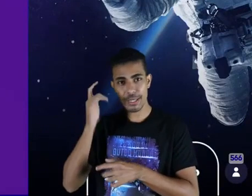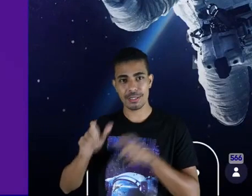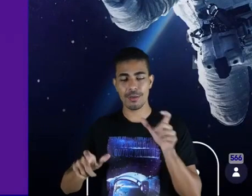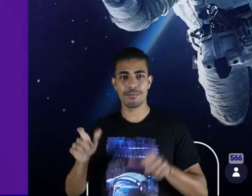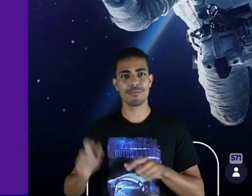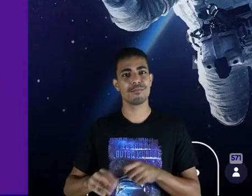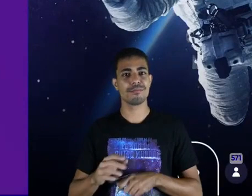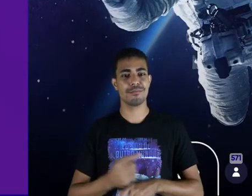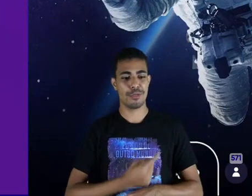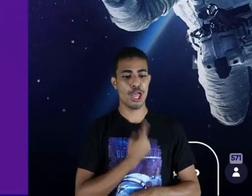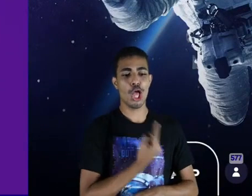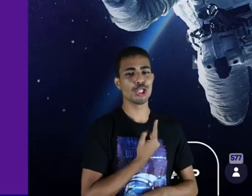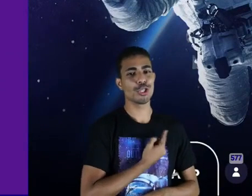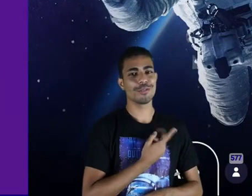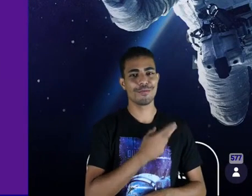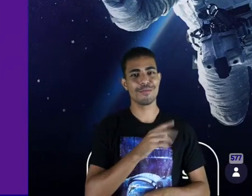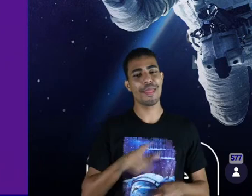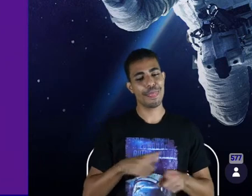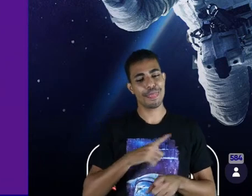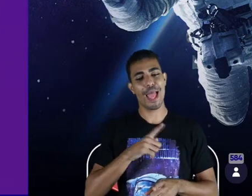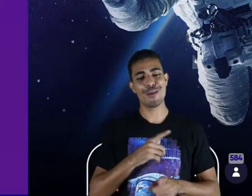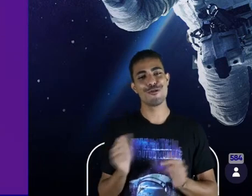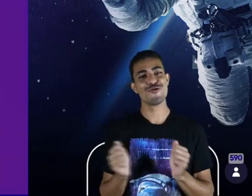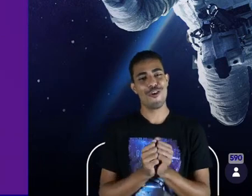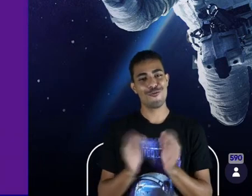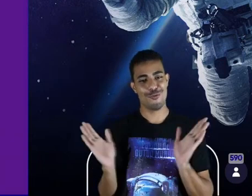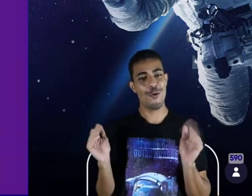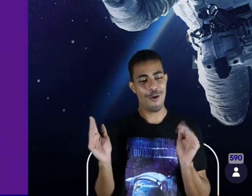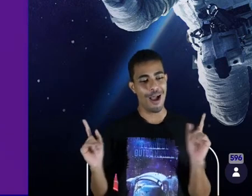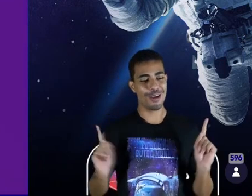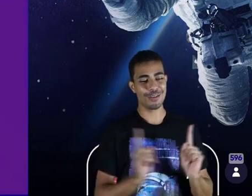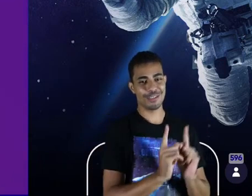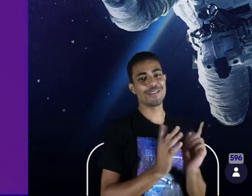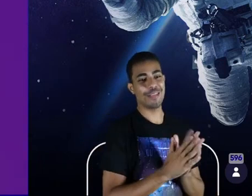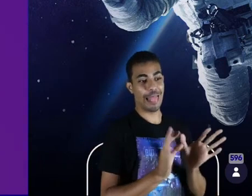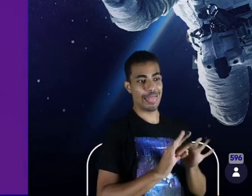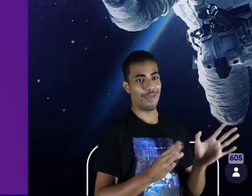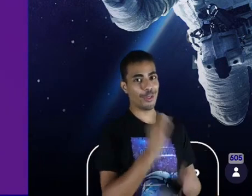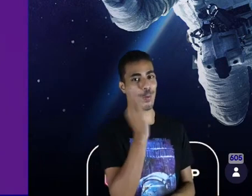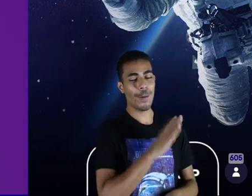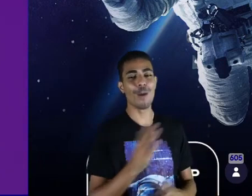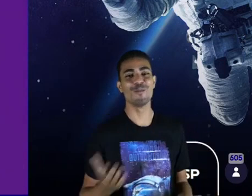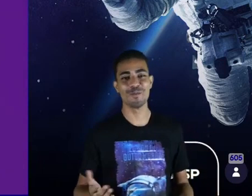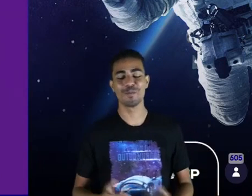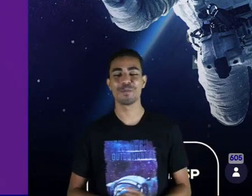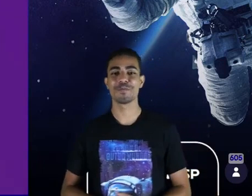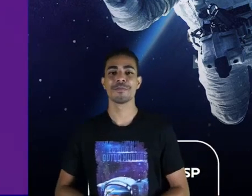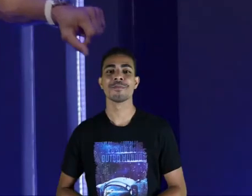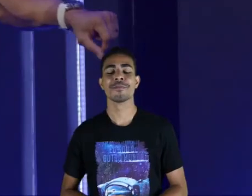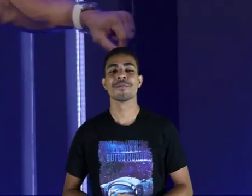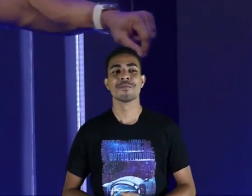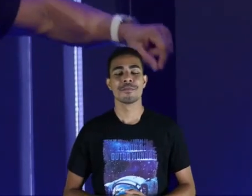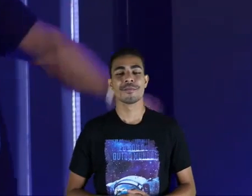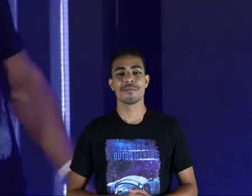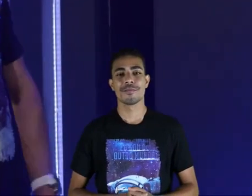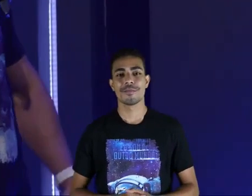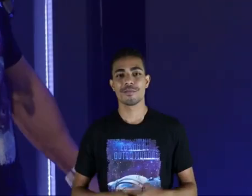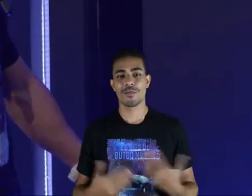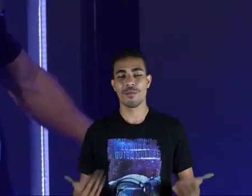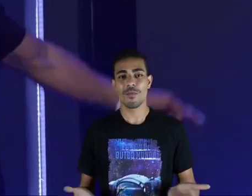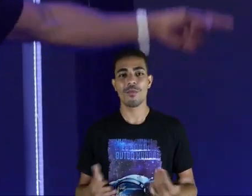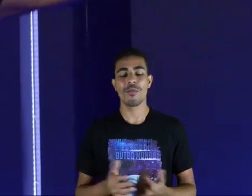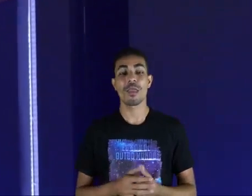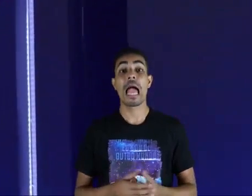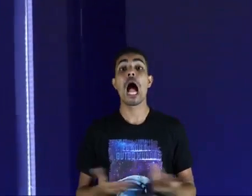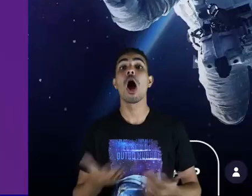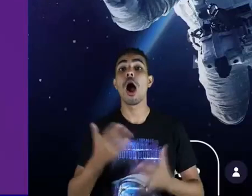do anjo do Senhor que acampa-se ao redor daqueles que o teme e os livra. Olha aí, bênção pura, sem mistura, como diz o nosso amigo Jefferson